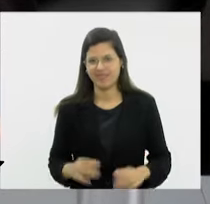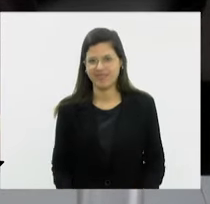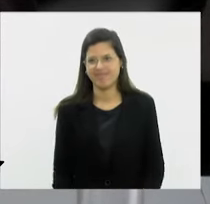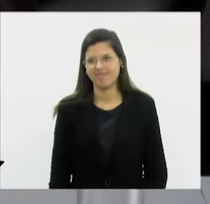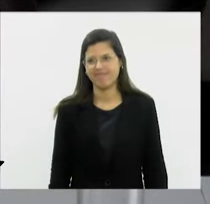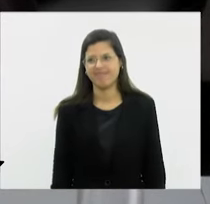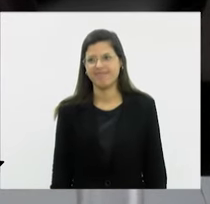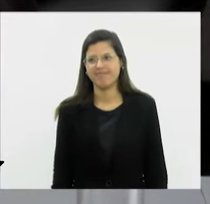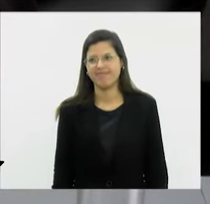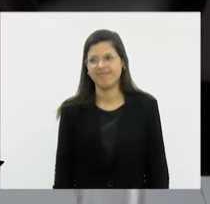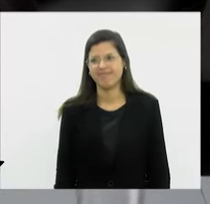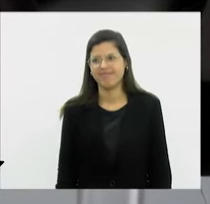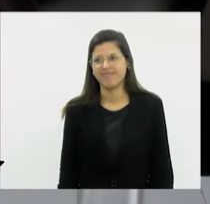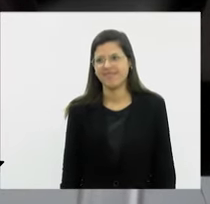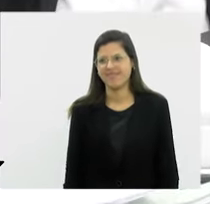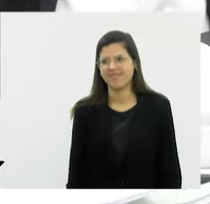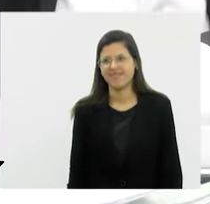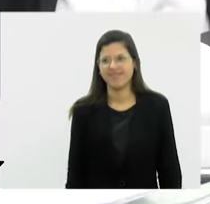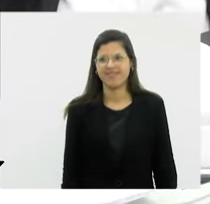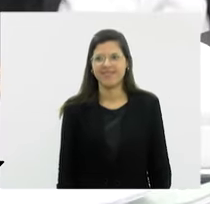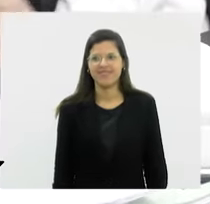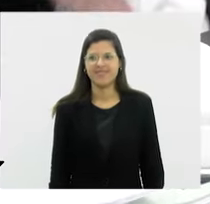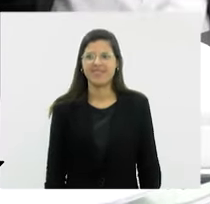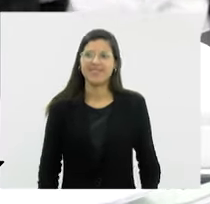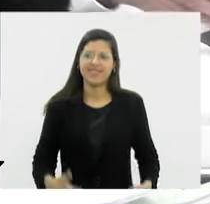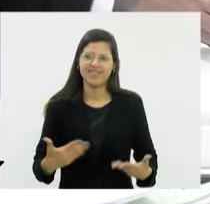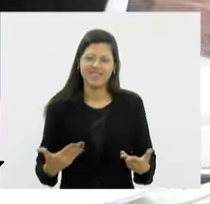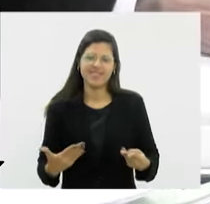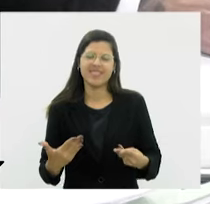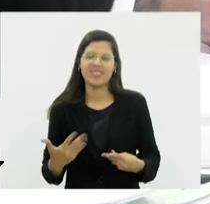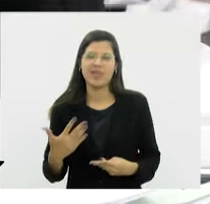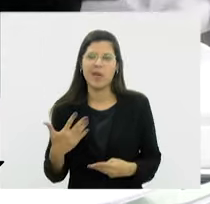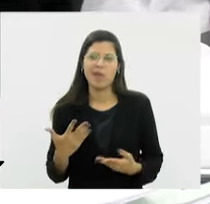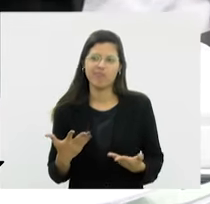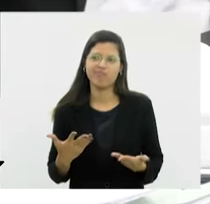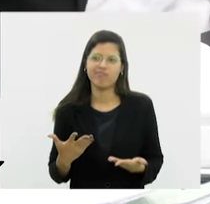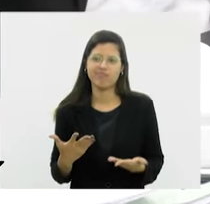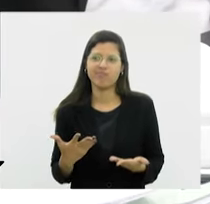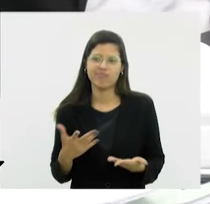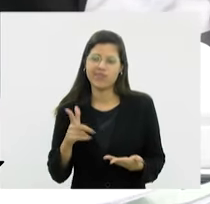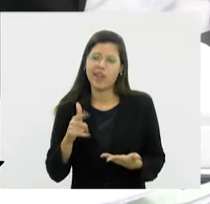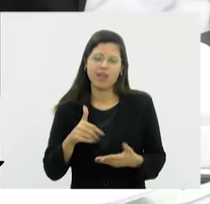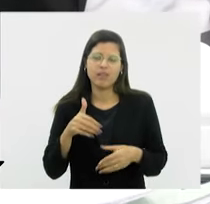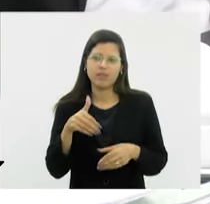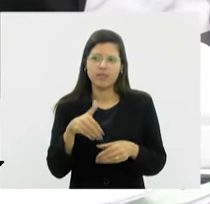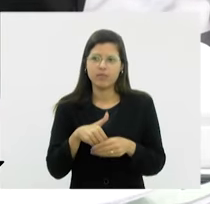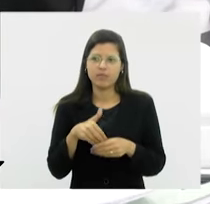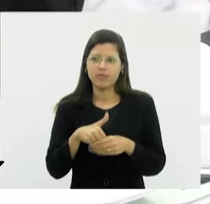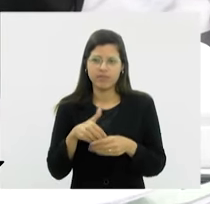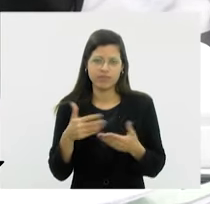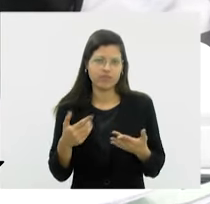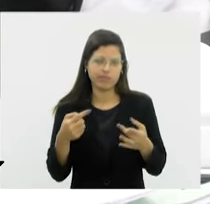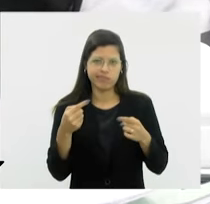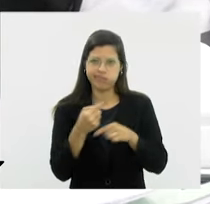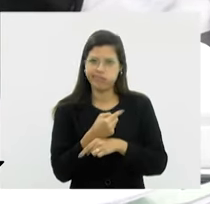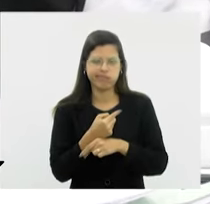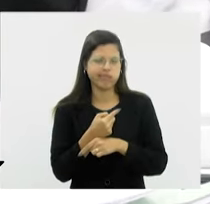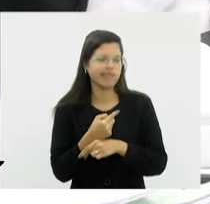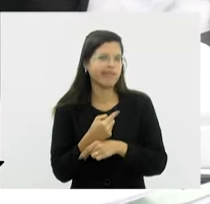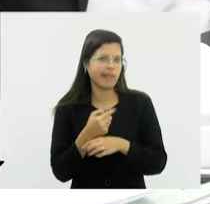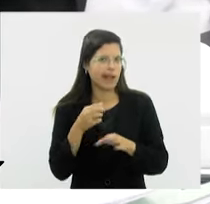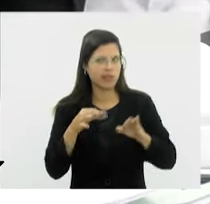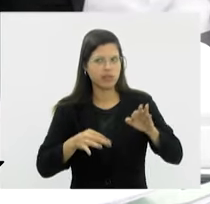histórico? É nesse sentido. Então, é decretação por força de algo que não é tangível e que